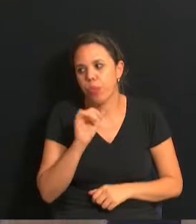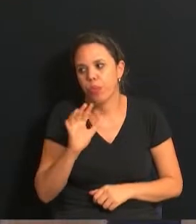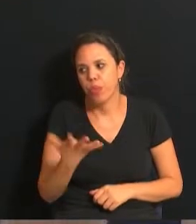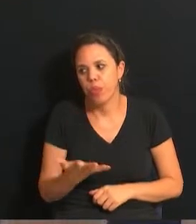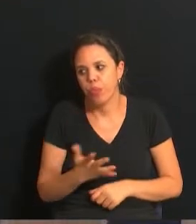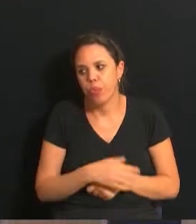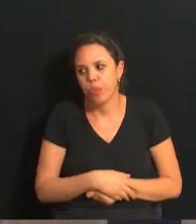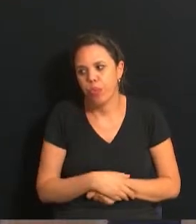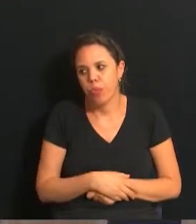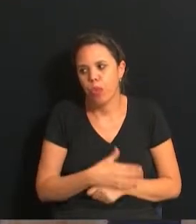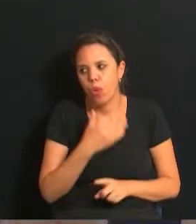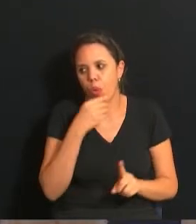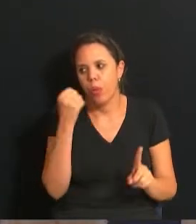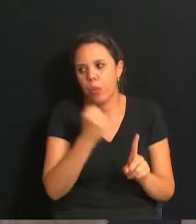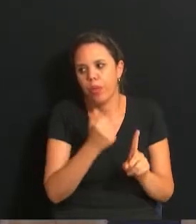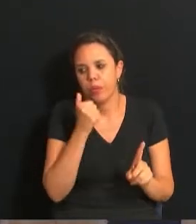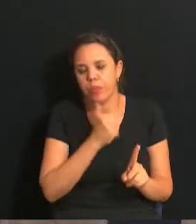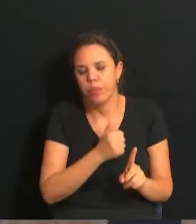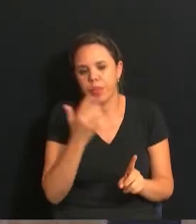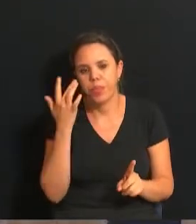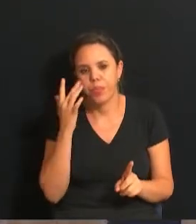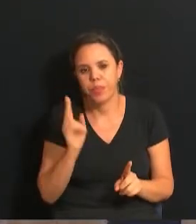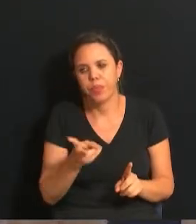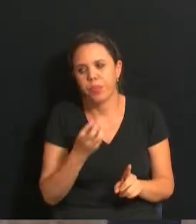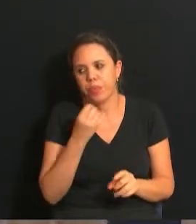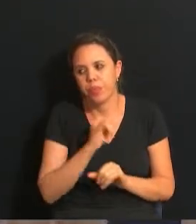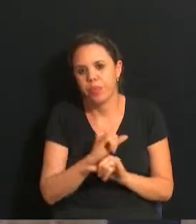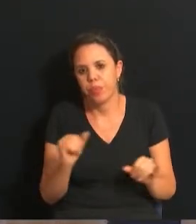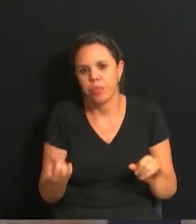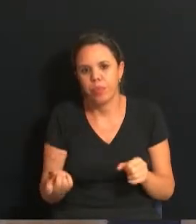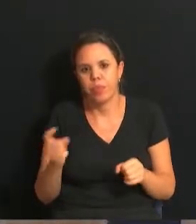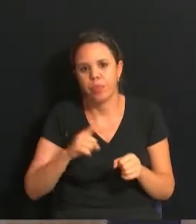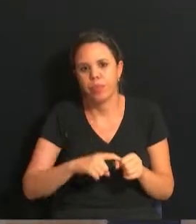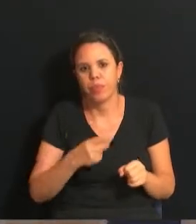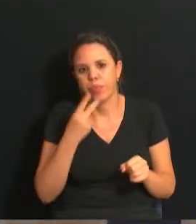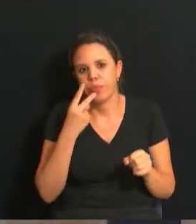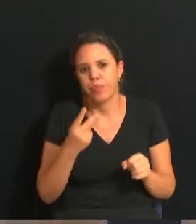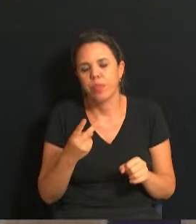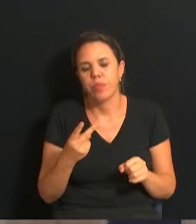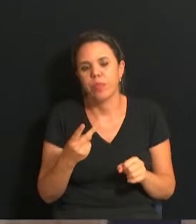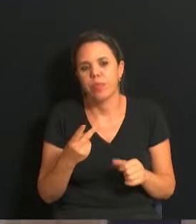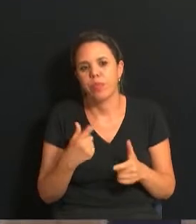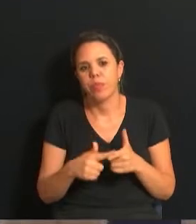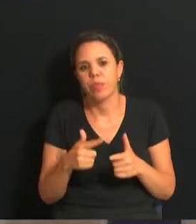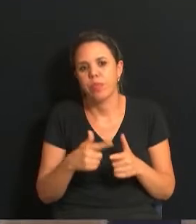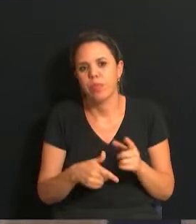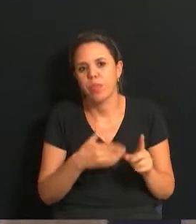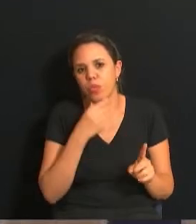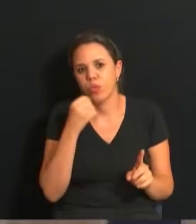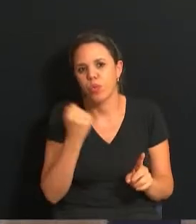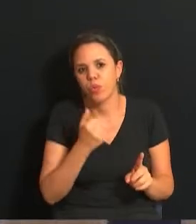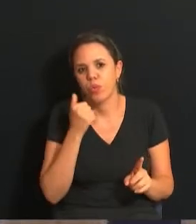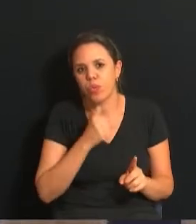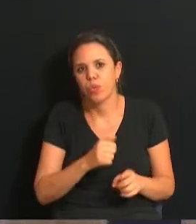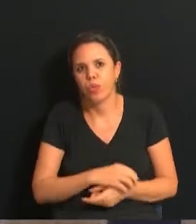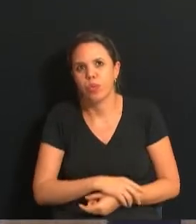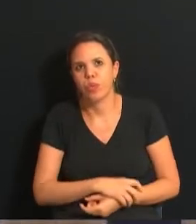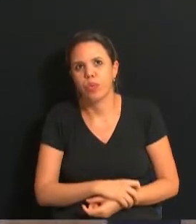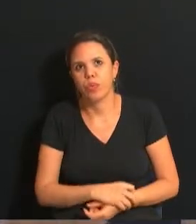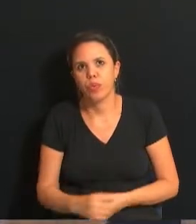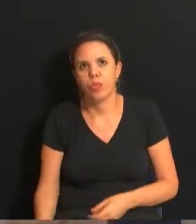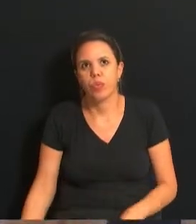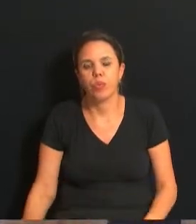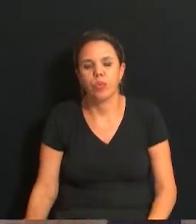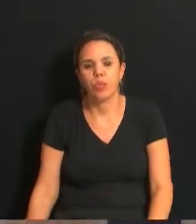o feminicídio, porque eu acho que é sempre bom retomar essa categoria de feminicídio, né? O